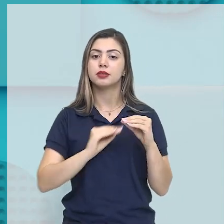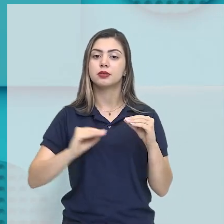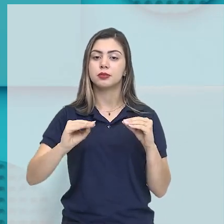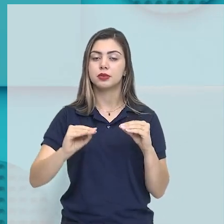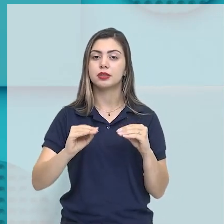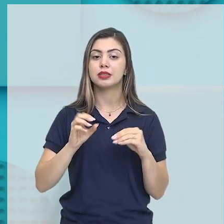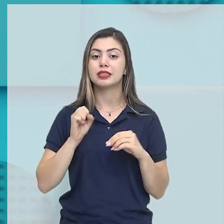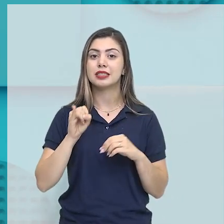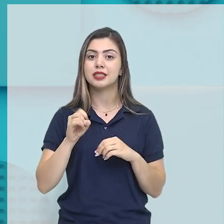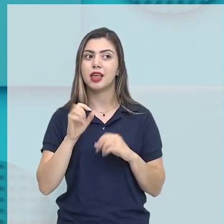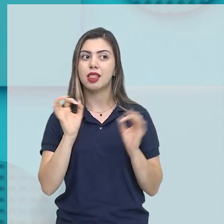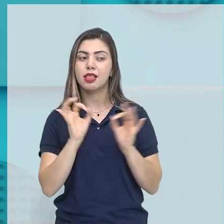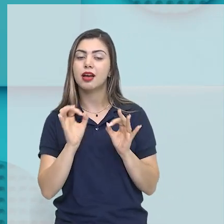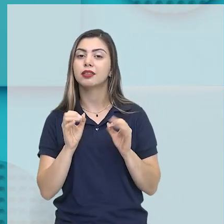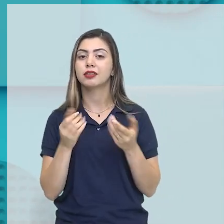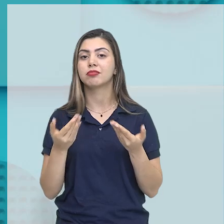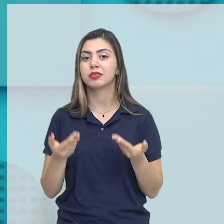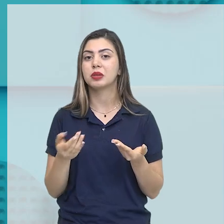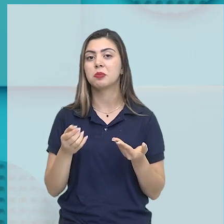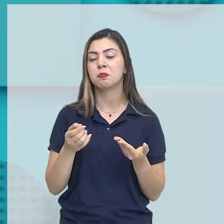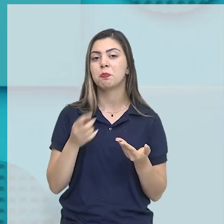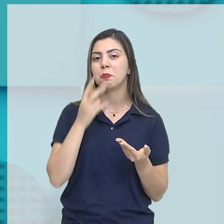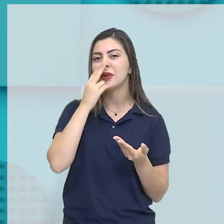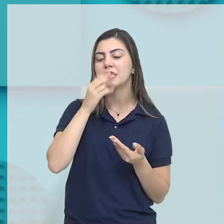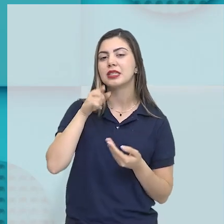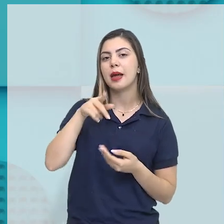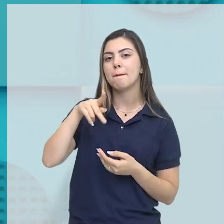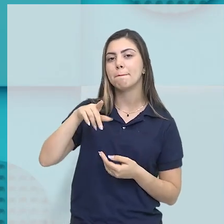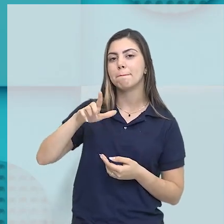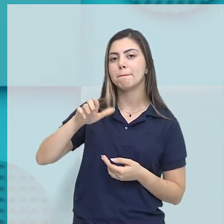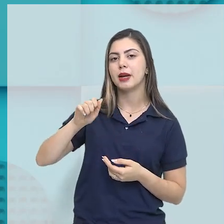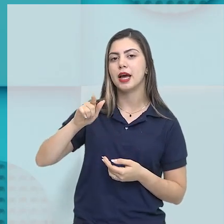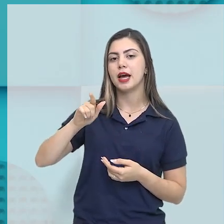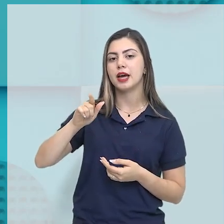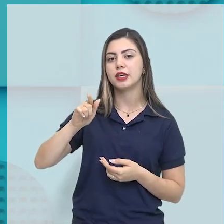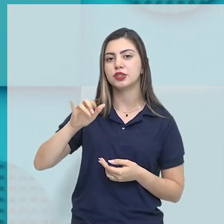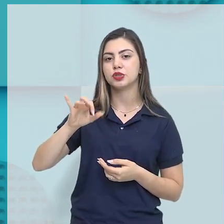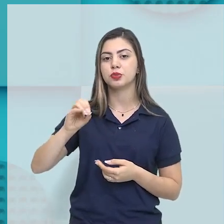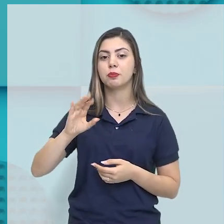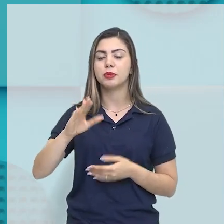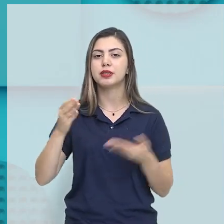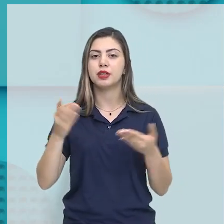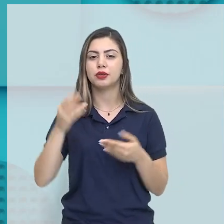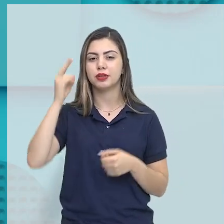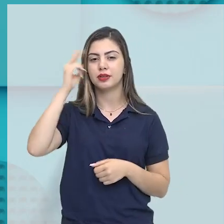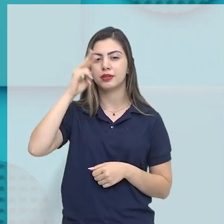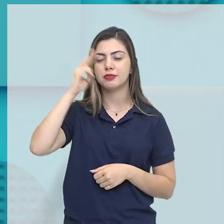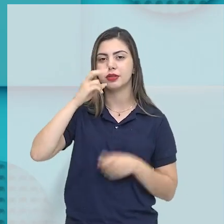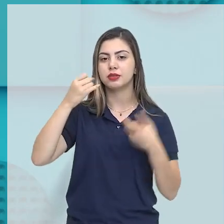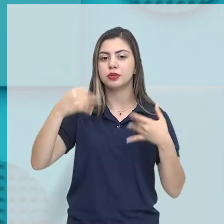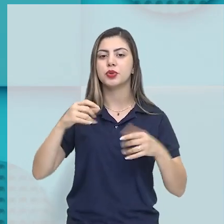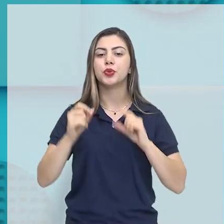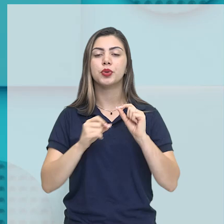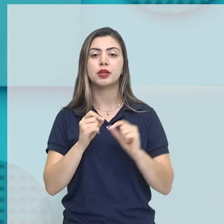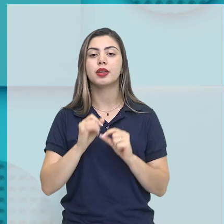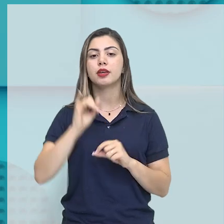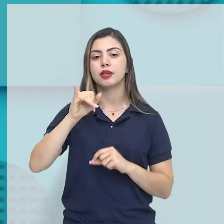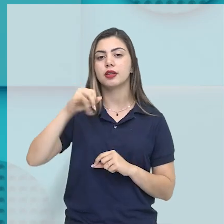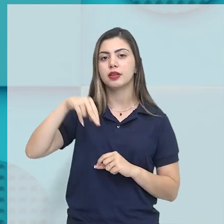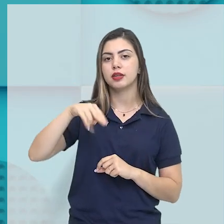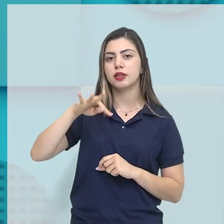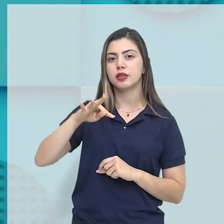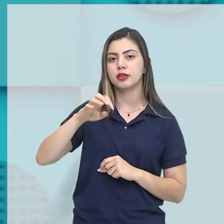plágio, nesse caso. Então, vamos recapitular o que é a intertextualidade. A